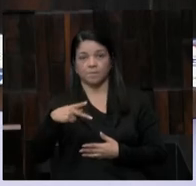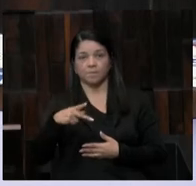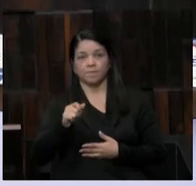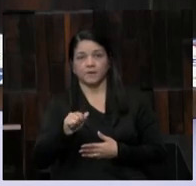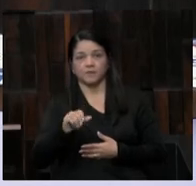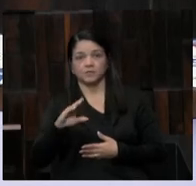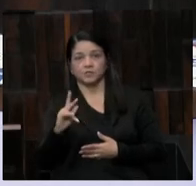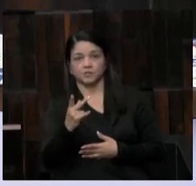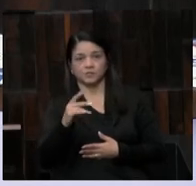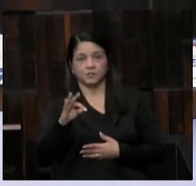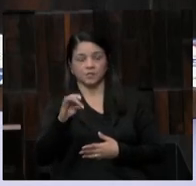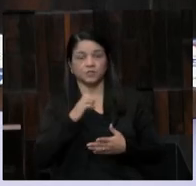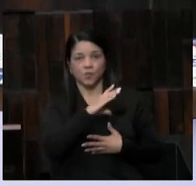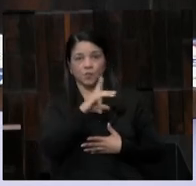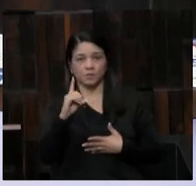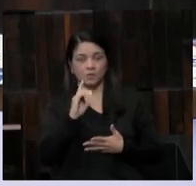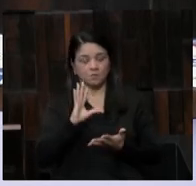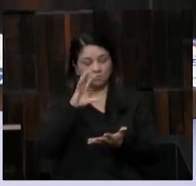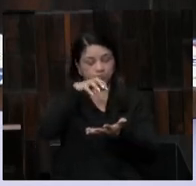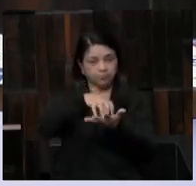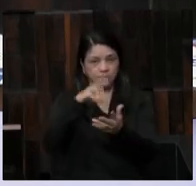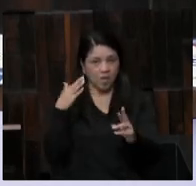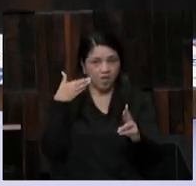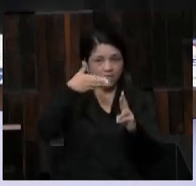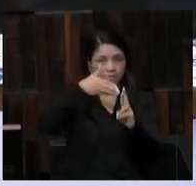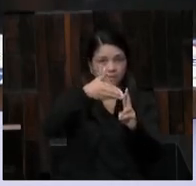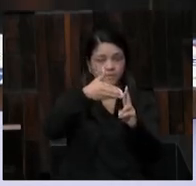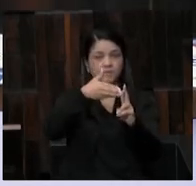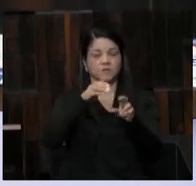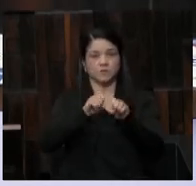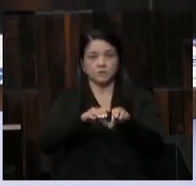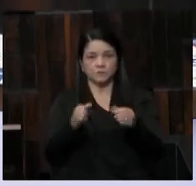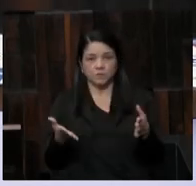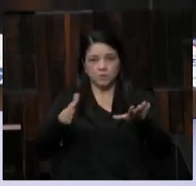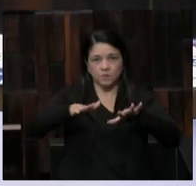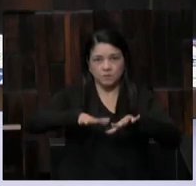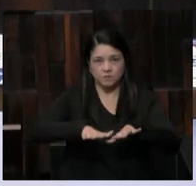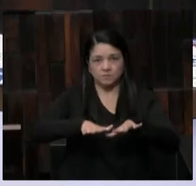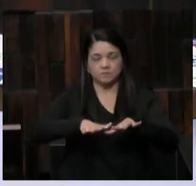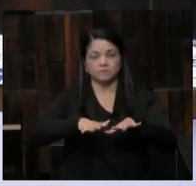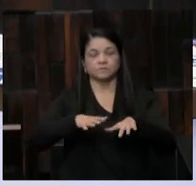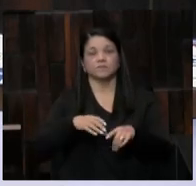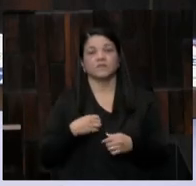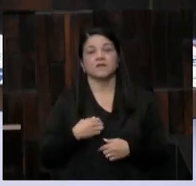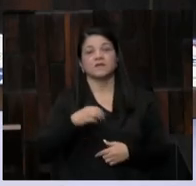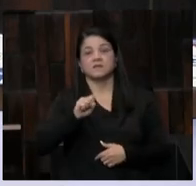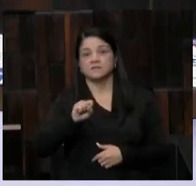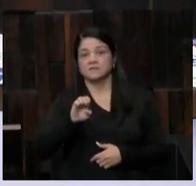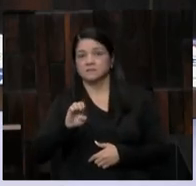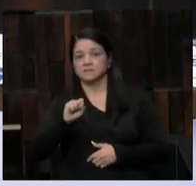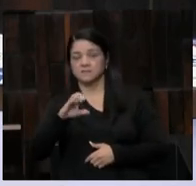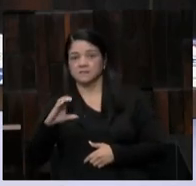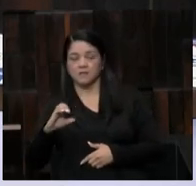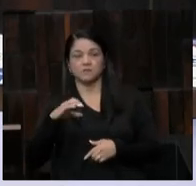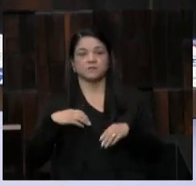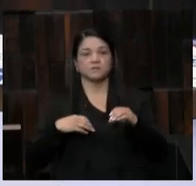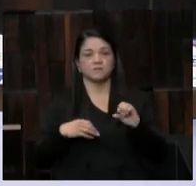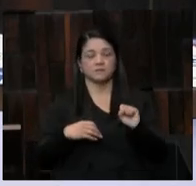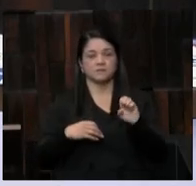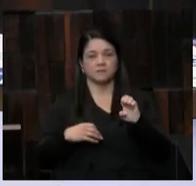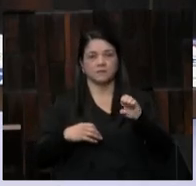do Centro de Referência em Educação Inclusiva, CREI, do SESC Rio de Janeiro e o SENAC Rio.